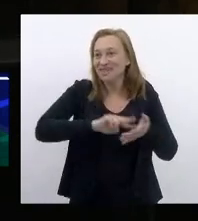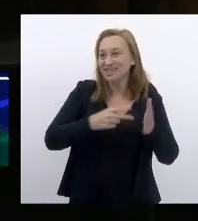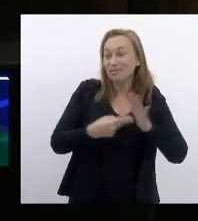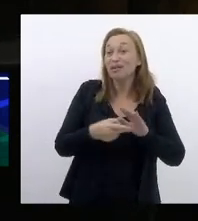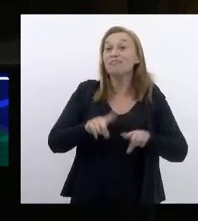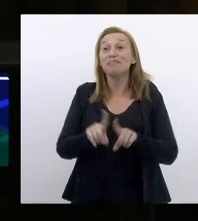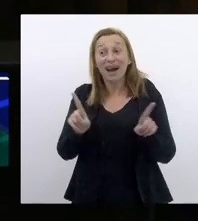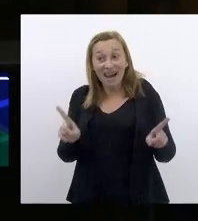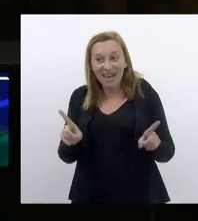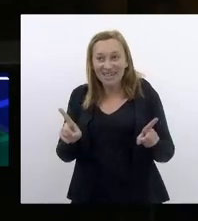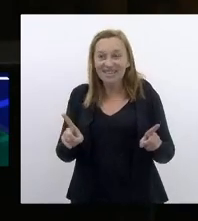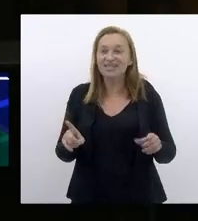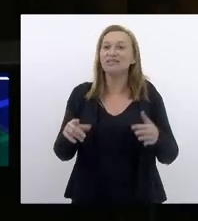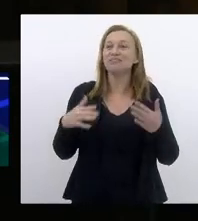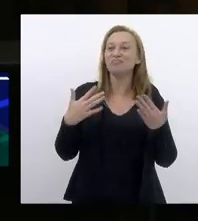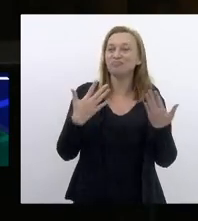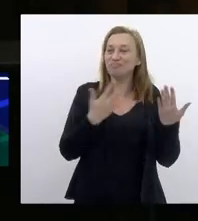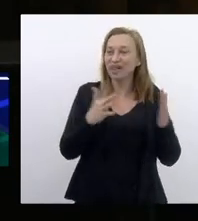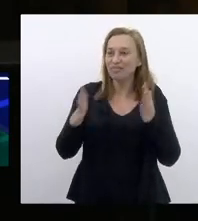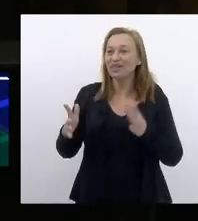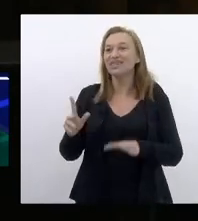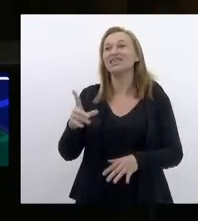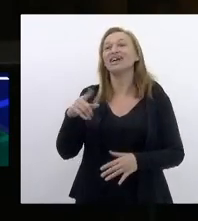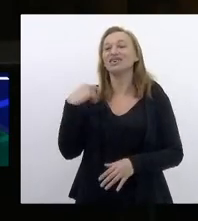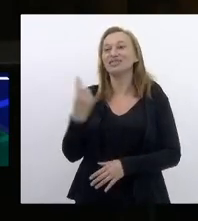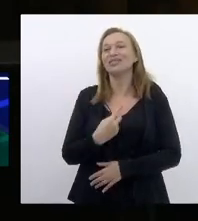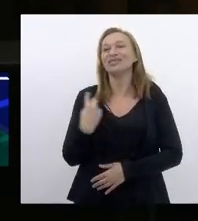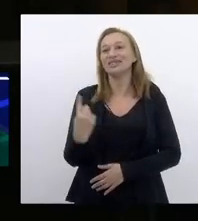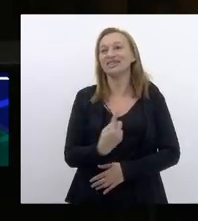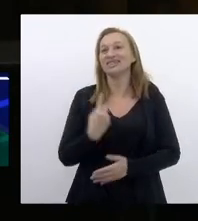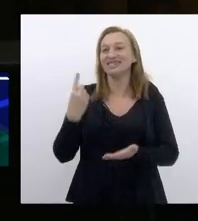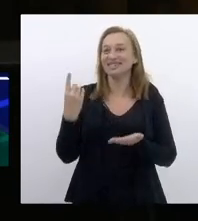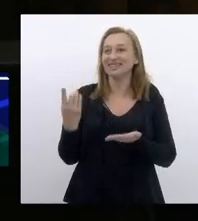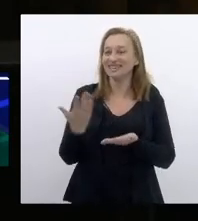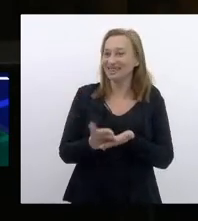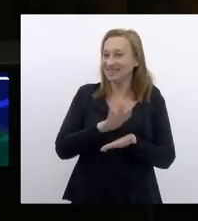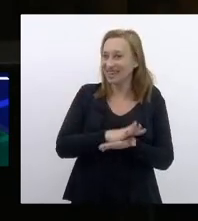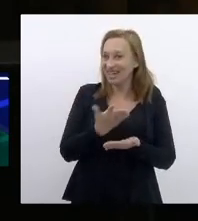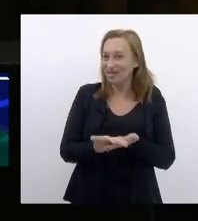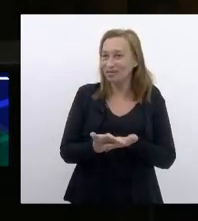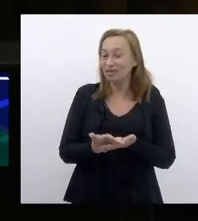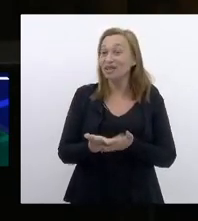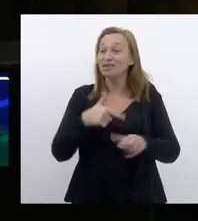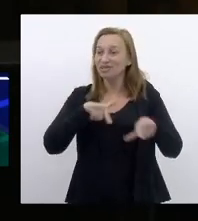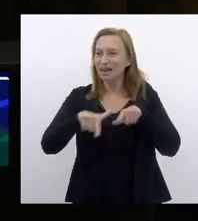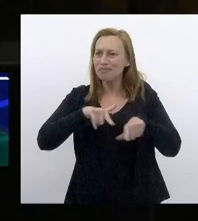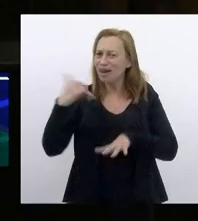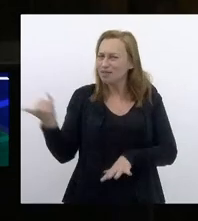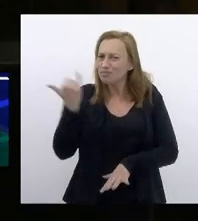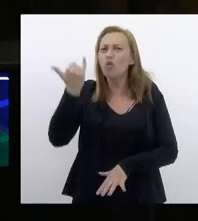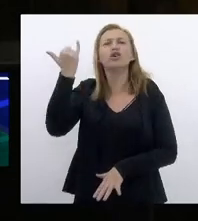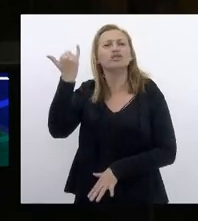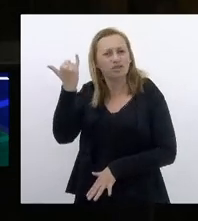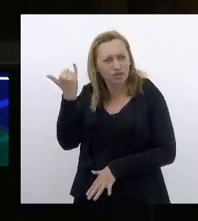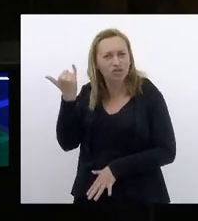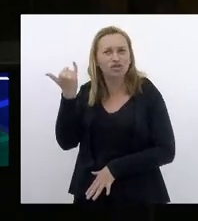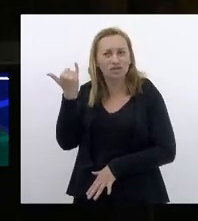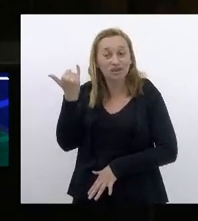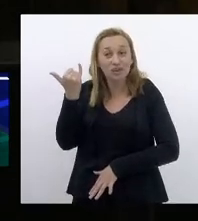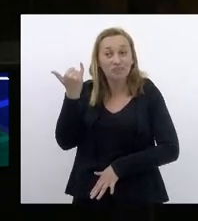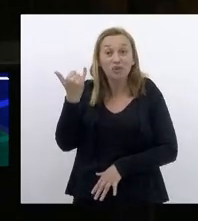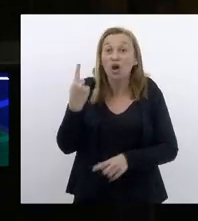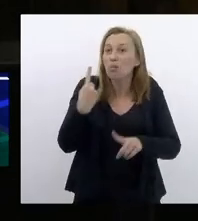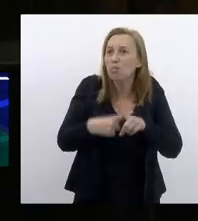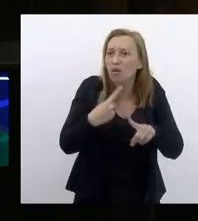Mas, cumprimentando as nossas intérpretes, que fazem um serviço importante, né?